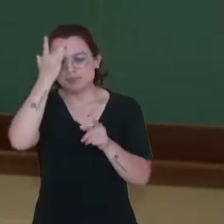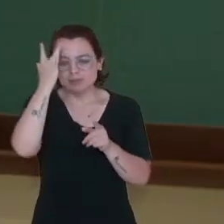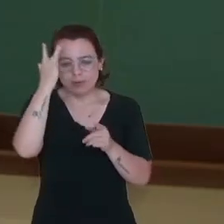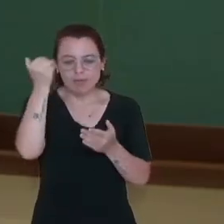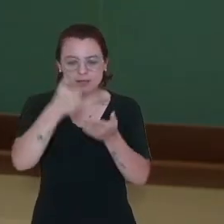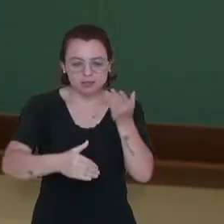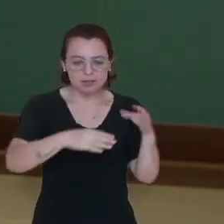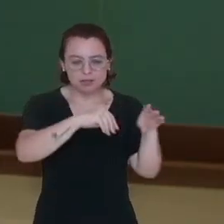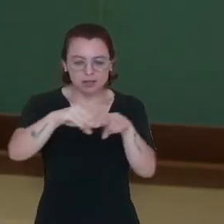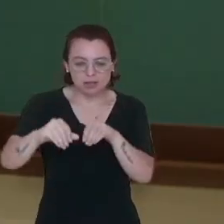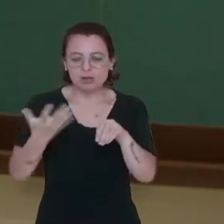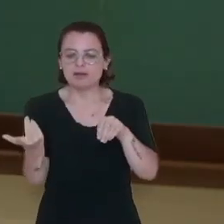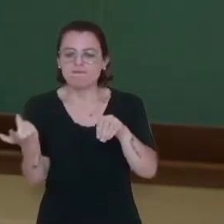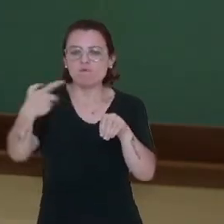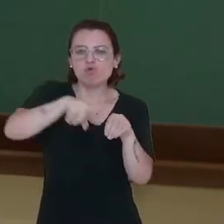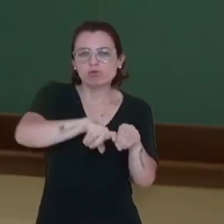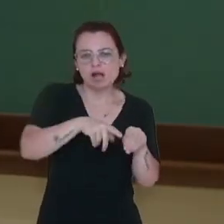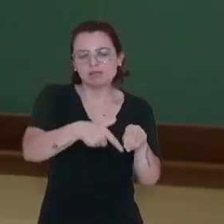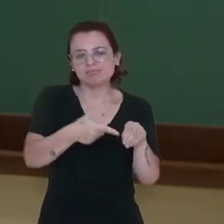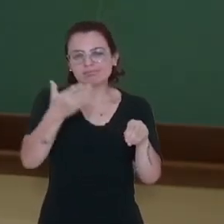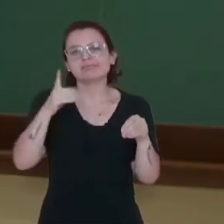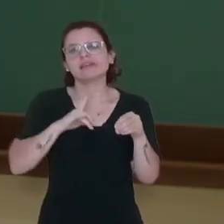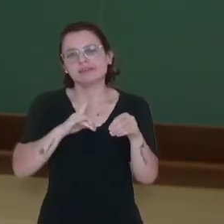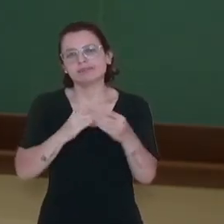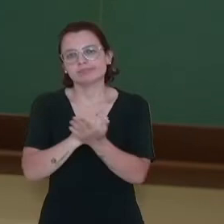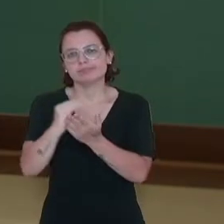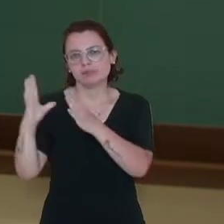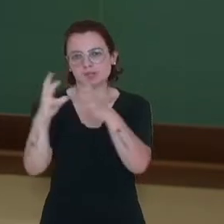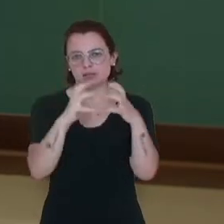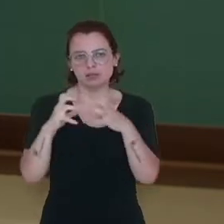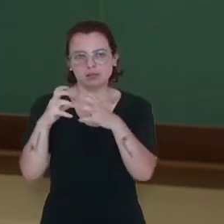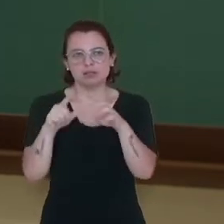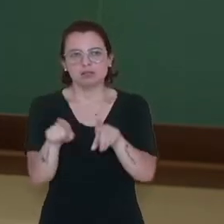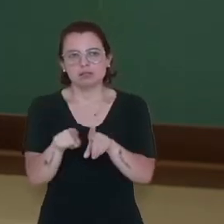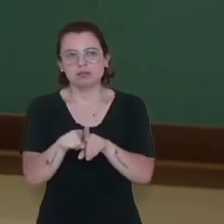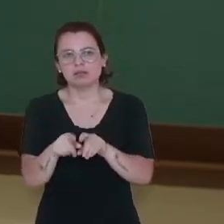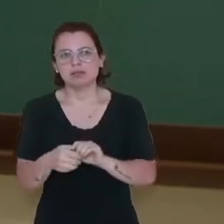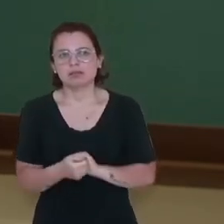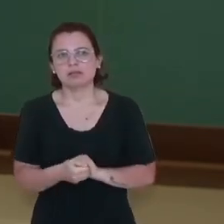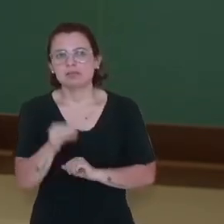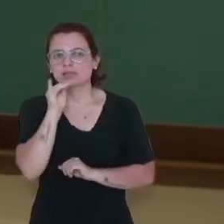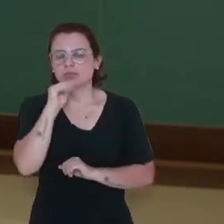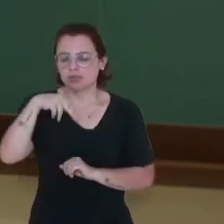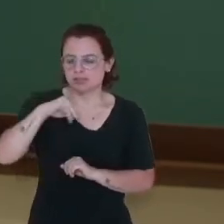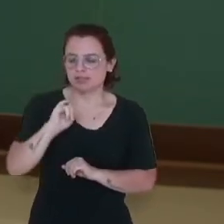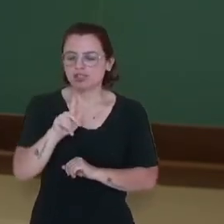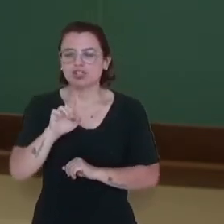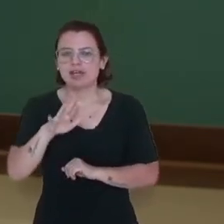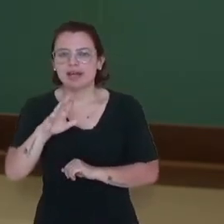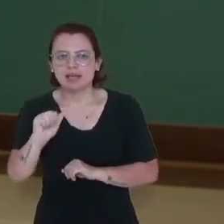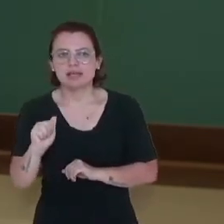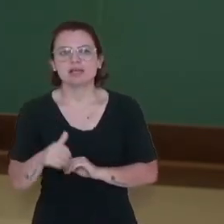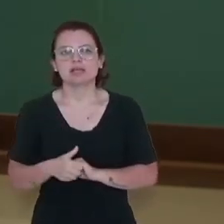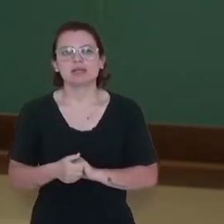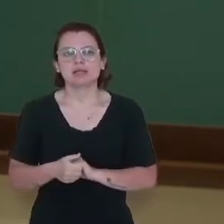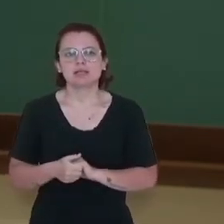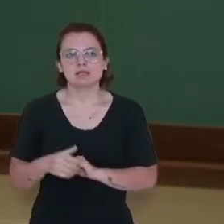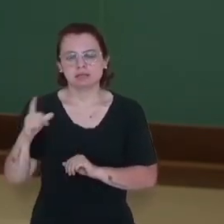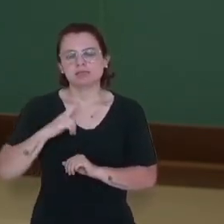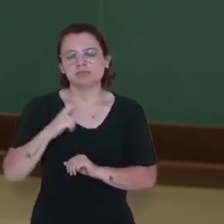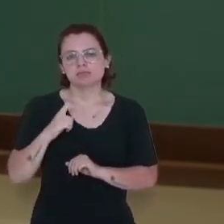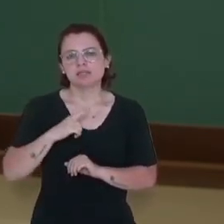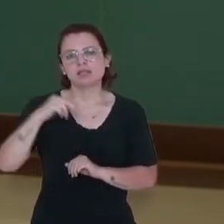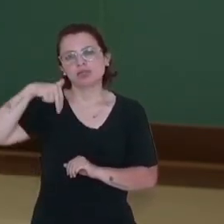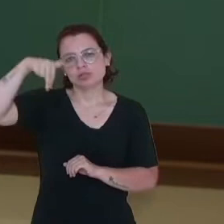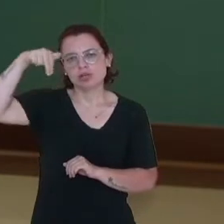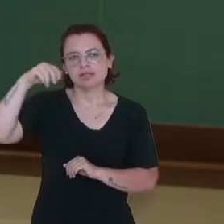muitos conflitos ali. Temos também na Nigéria, né, que é um país que também está em conflito. Mas também temos no norte da